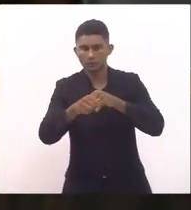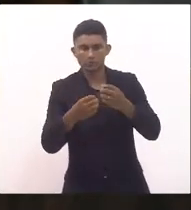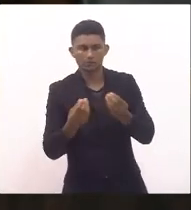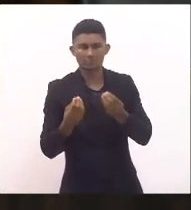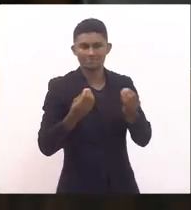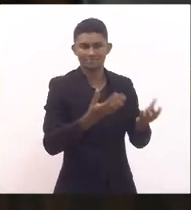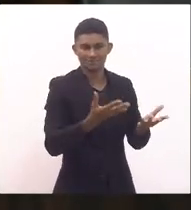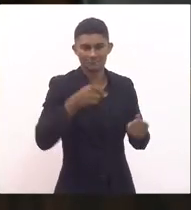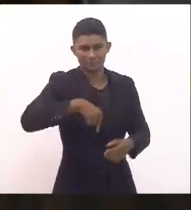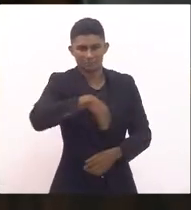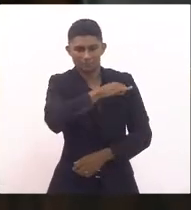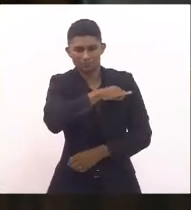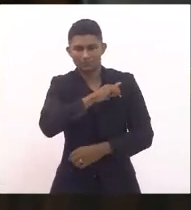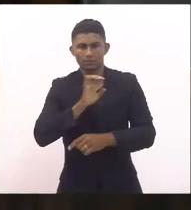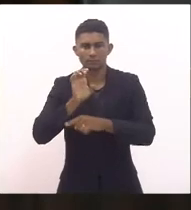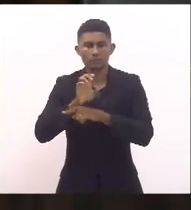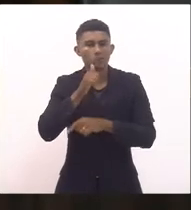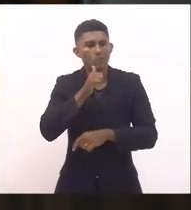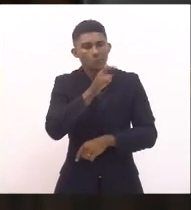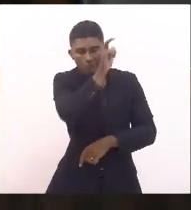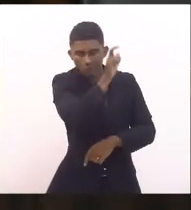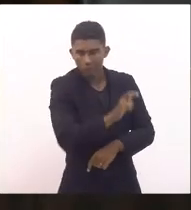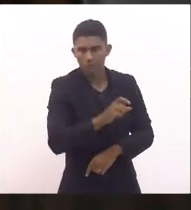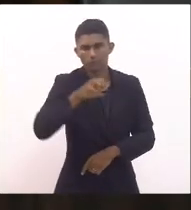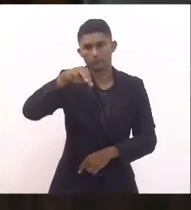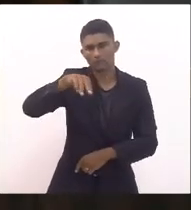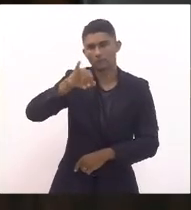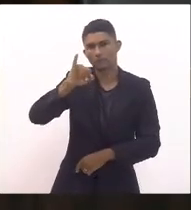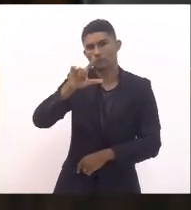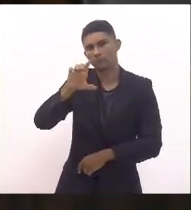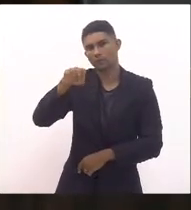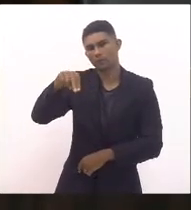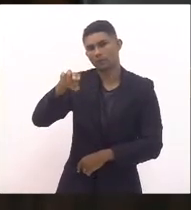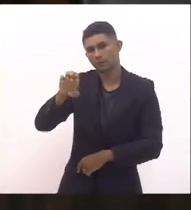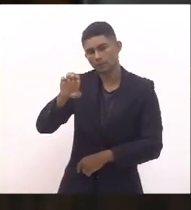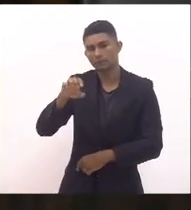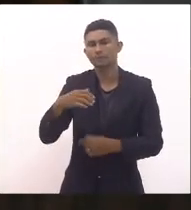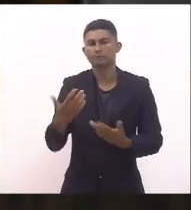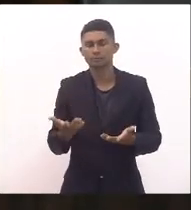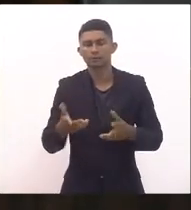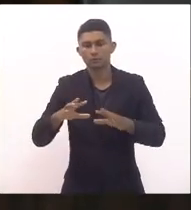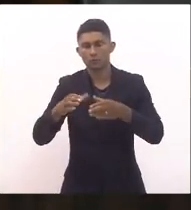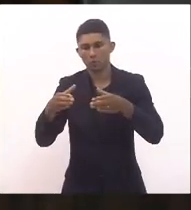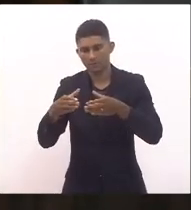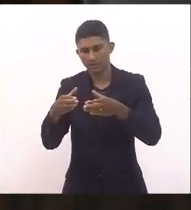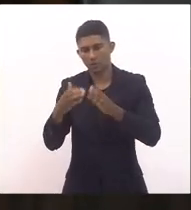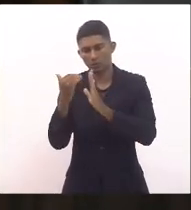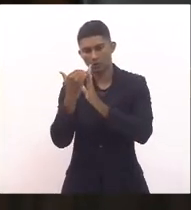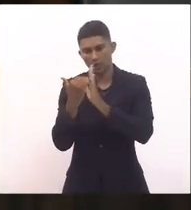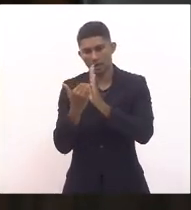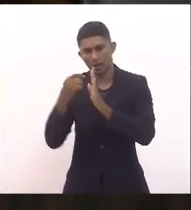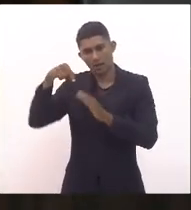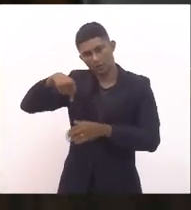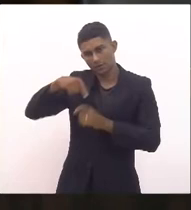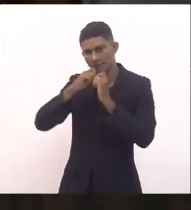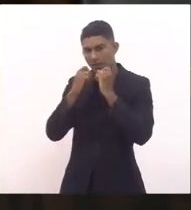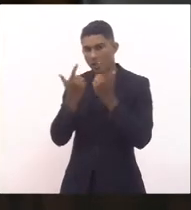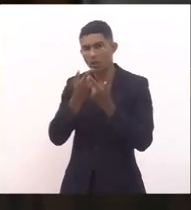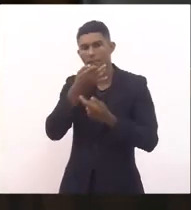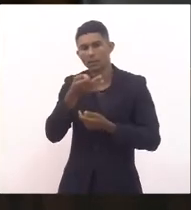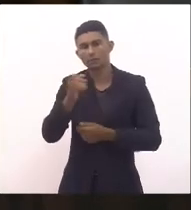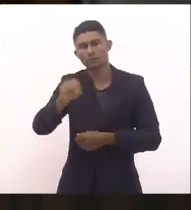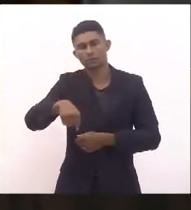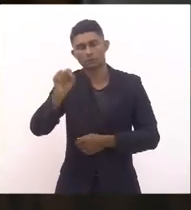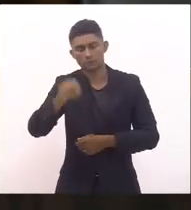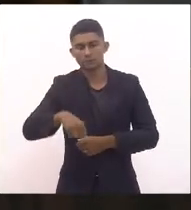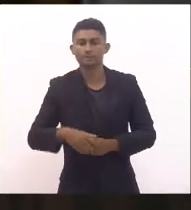do Rio de Janeiro à senhora Milene Copelo. Pareceres da Comissão de Normas Internas e Proposições Externas